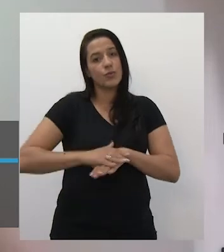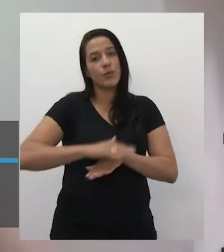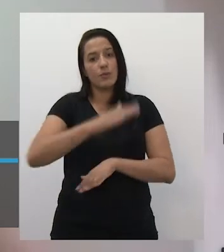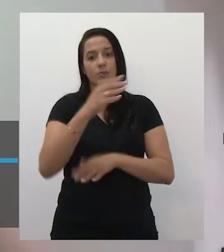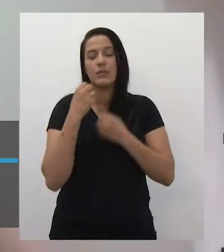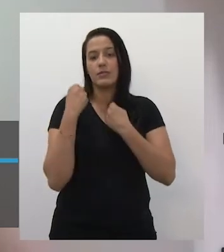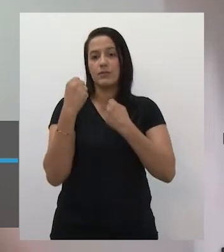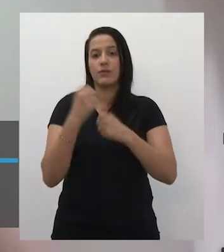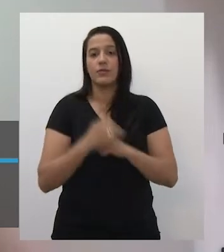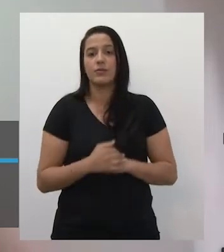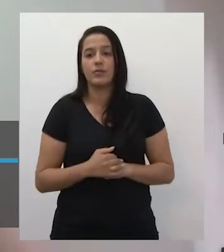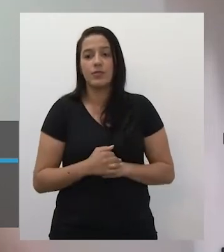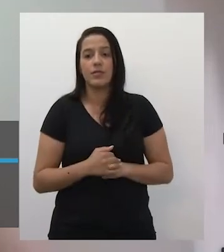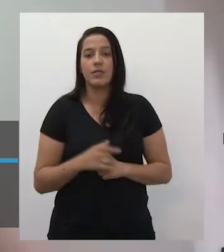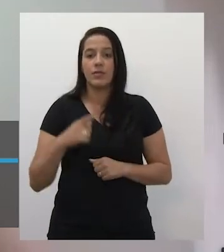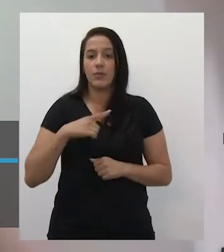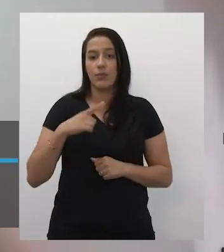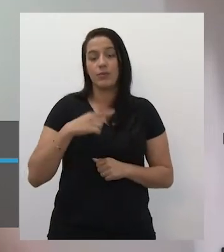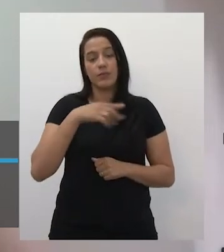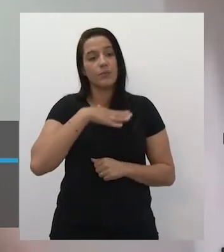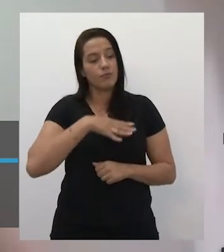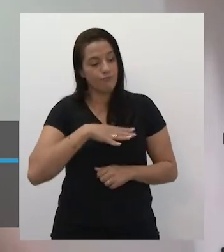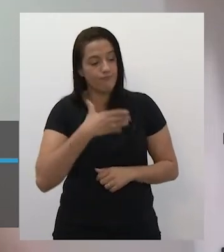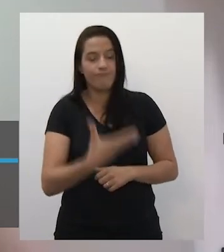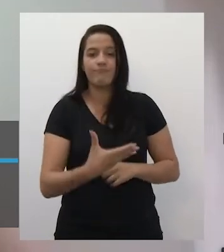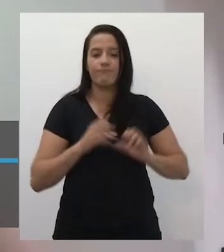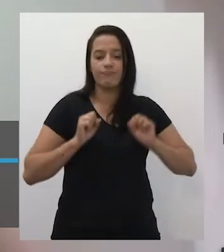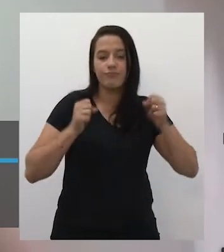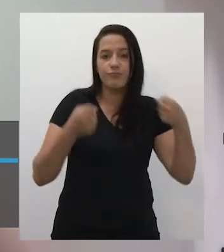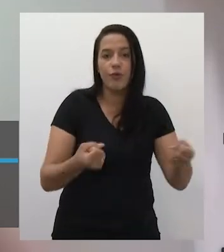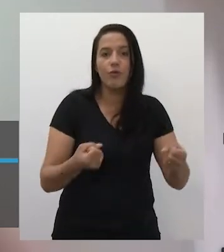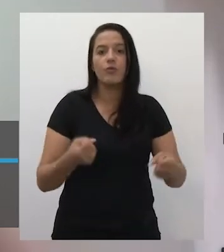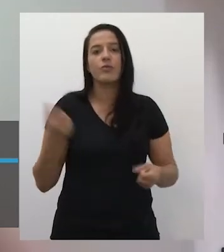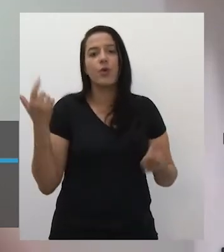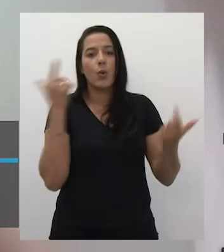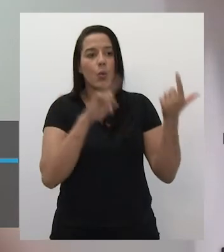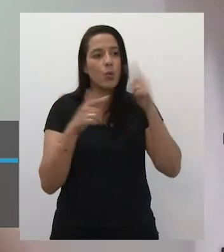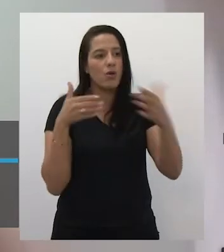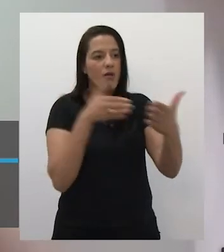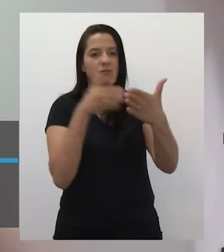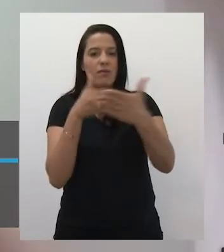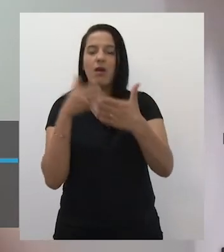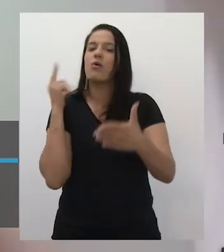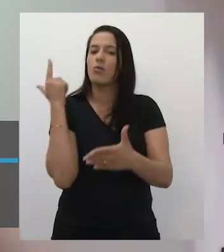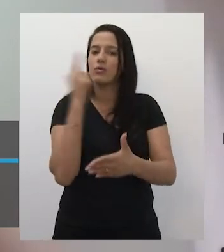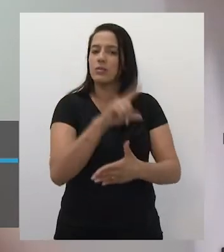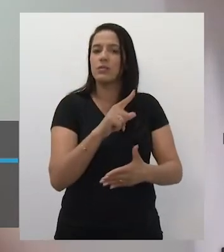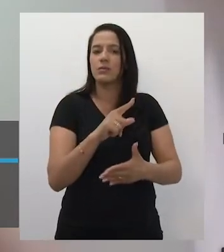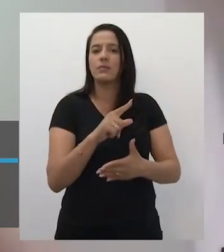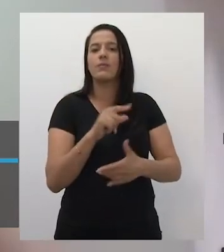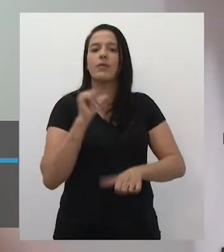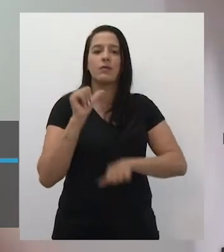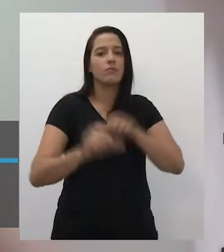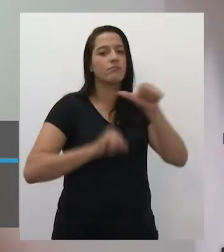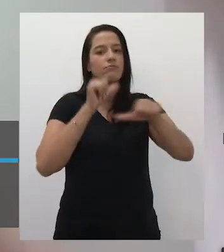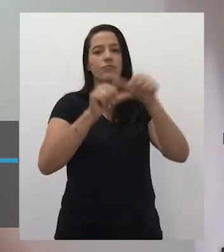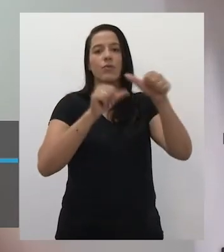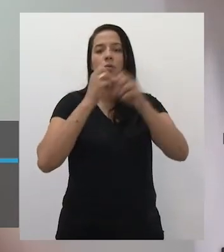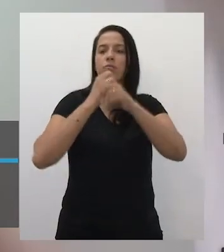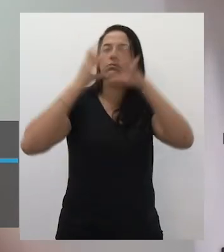estamos em constante aprendizado e crescimento. É isso, tá? Quero agradecer aqui a